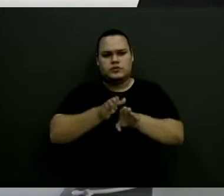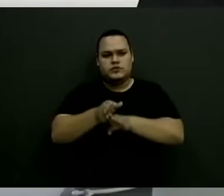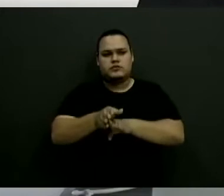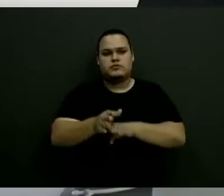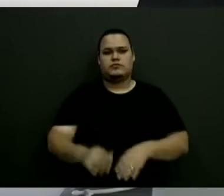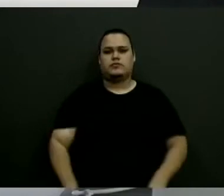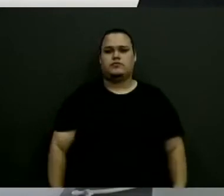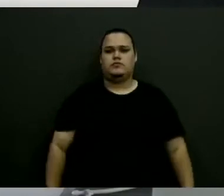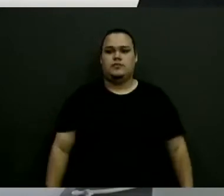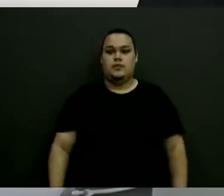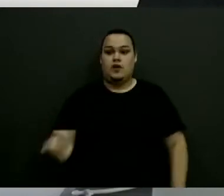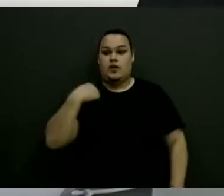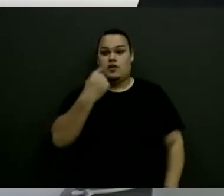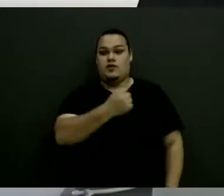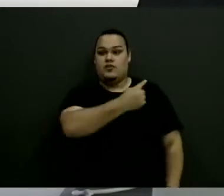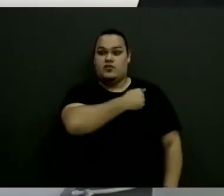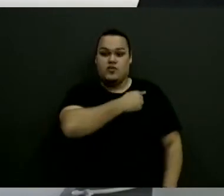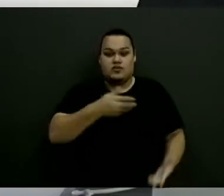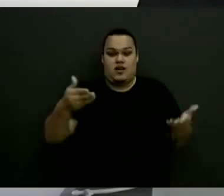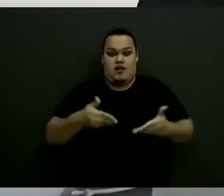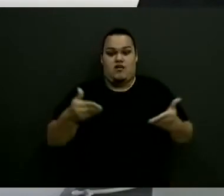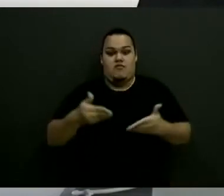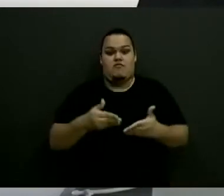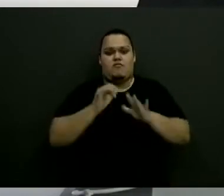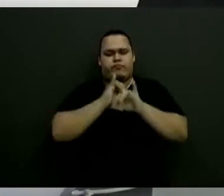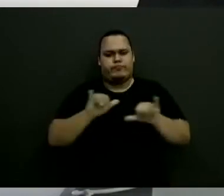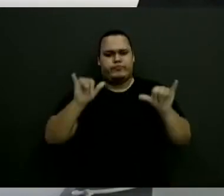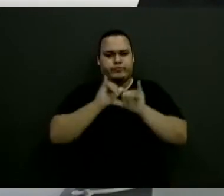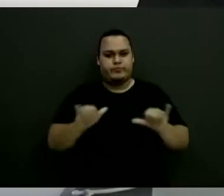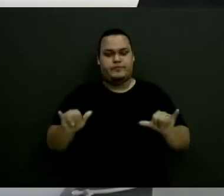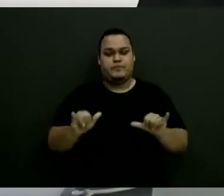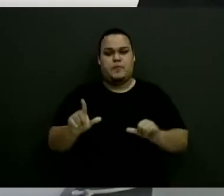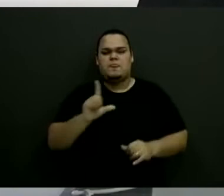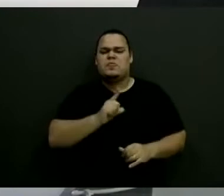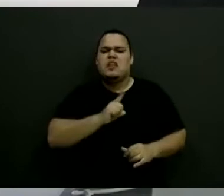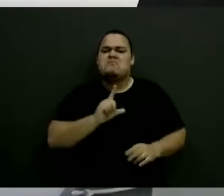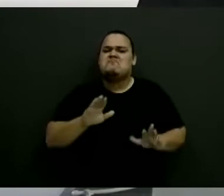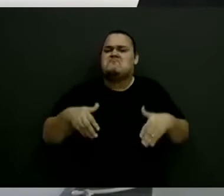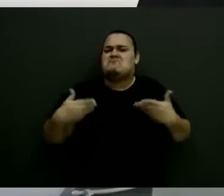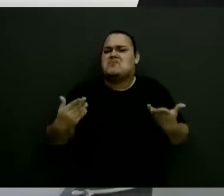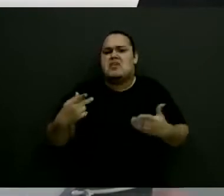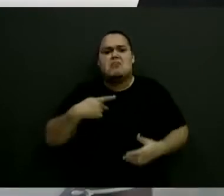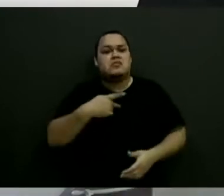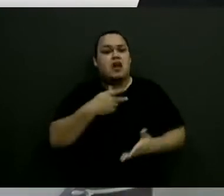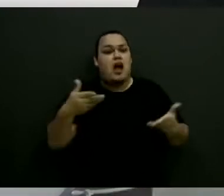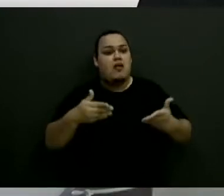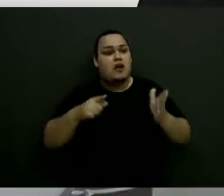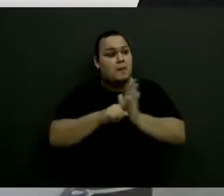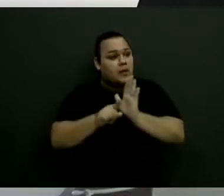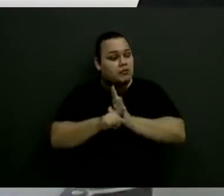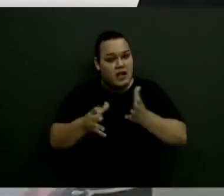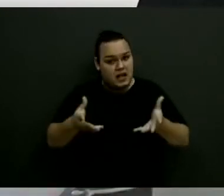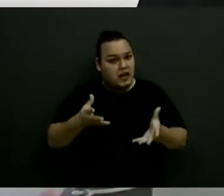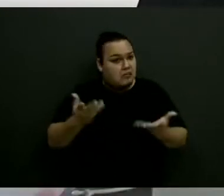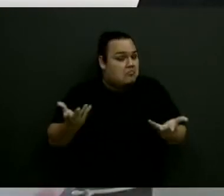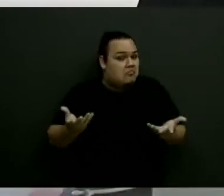de nós pastores. Algum pastor aqui gostaria de fazer uma pergunta para o pastor Misael? Olha, gente, é uma grande bênção